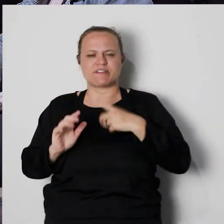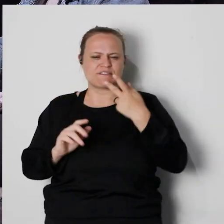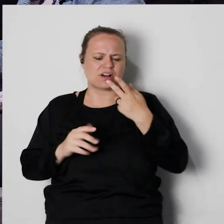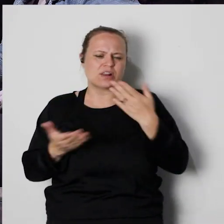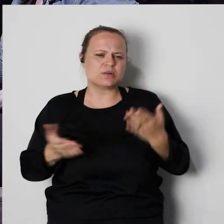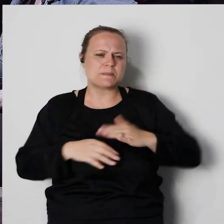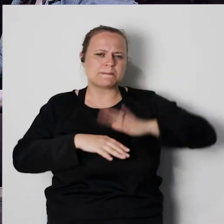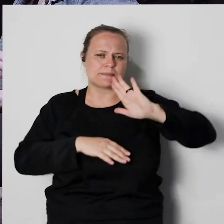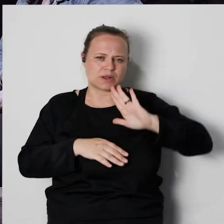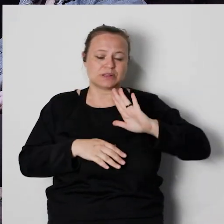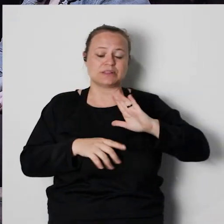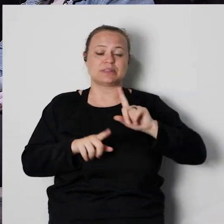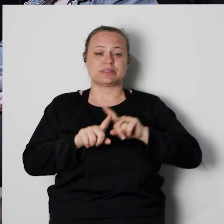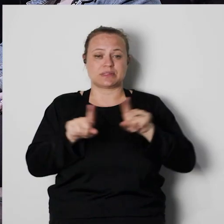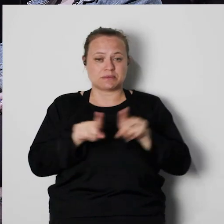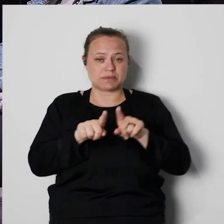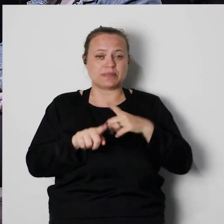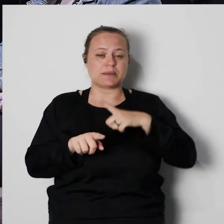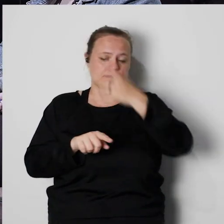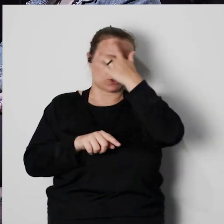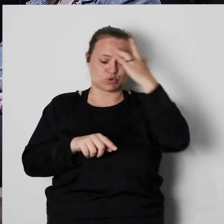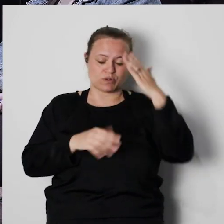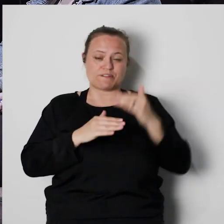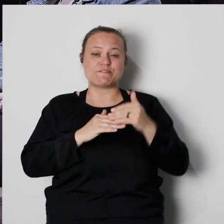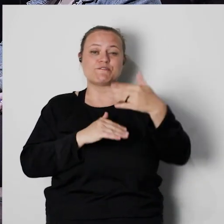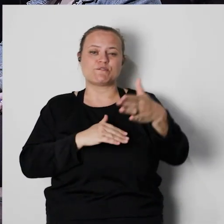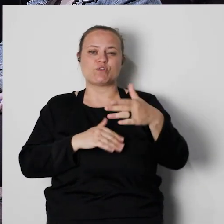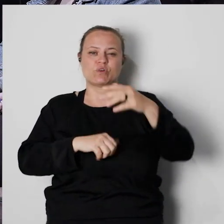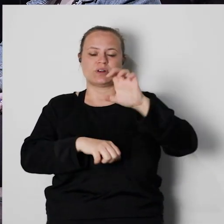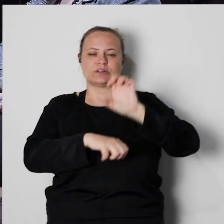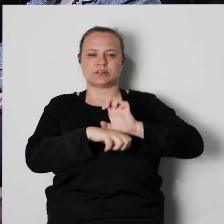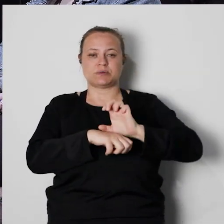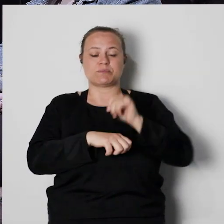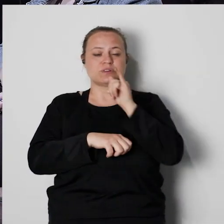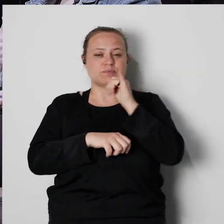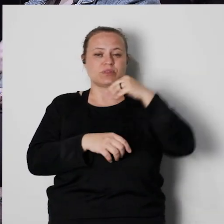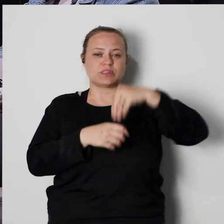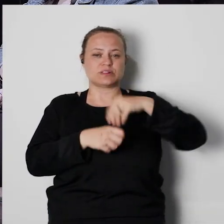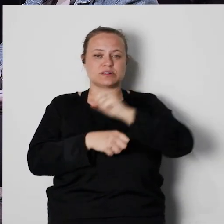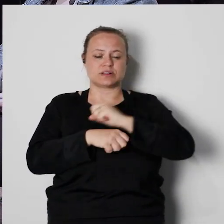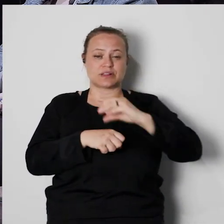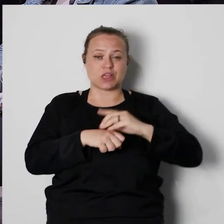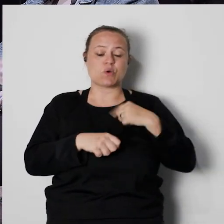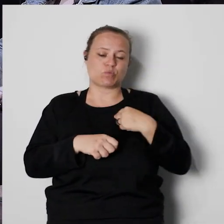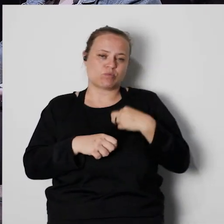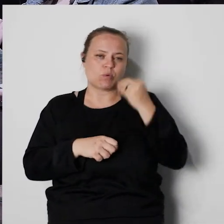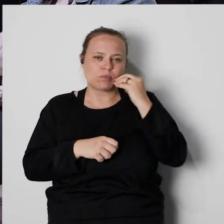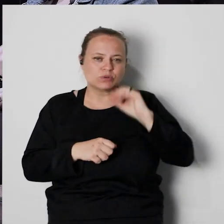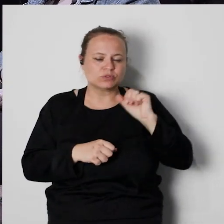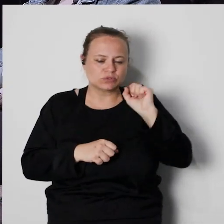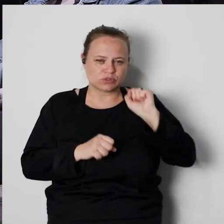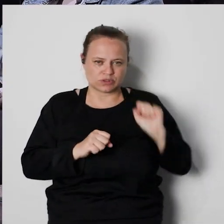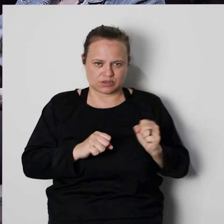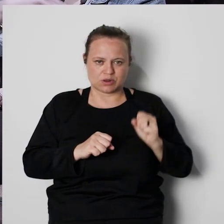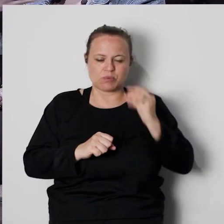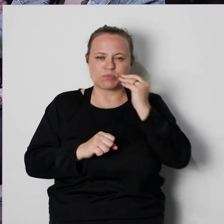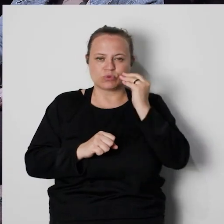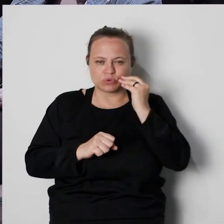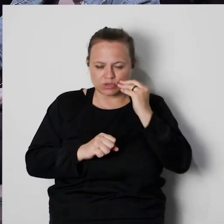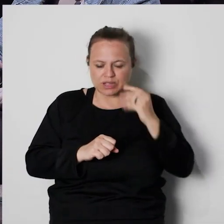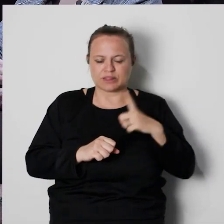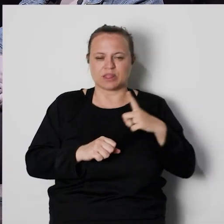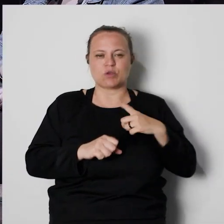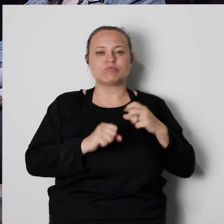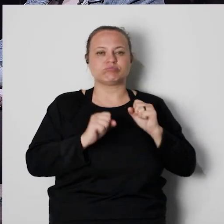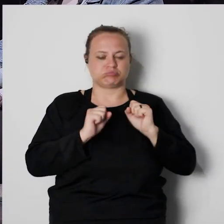ser um relatório. Então, isso fez, e aí agora falando mais em Santa Catarina, mas trocando